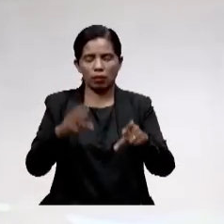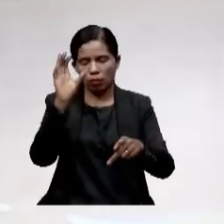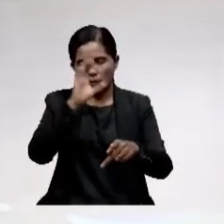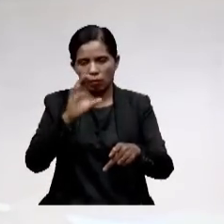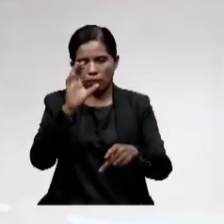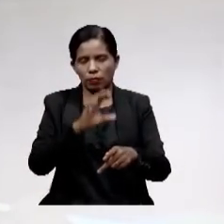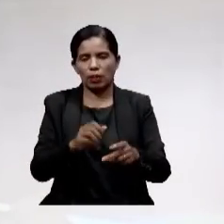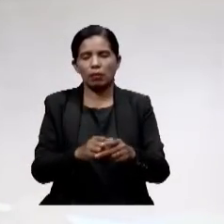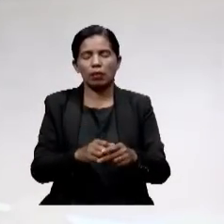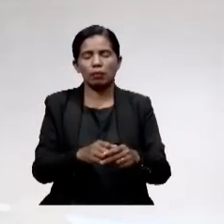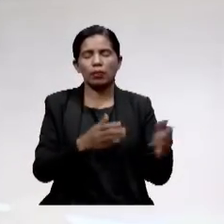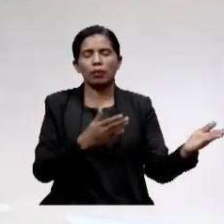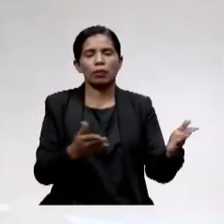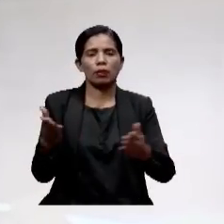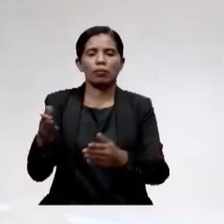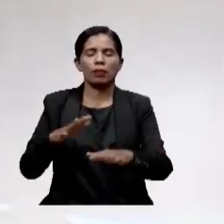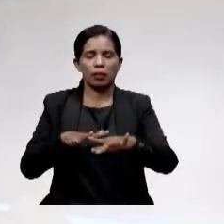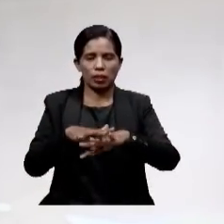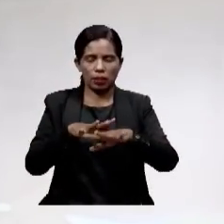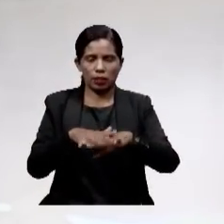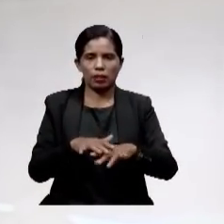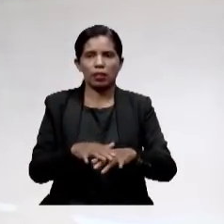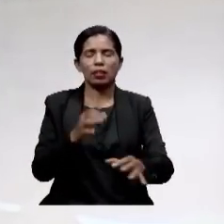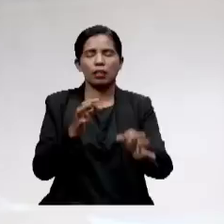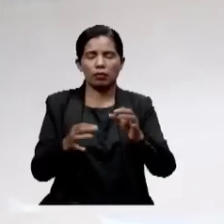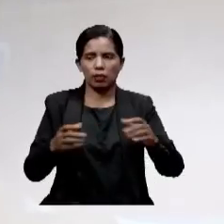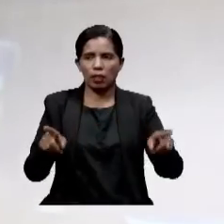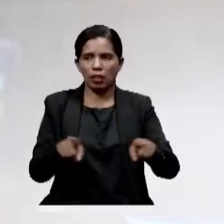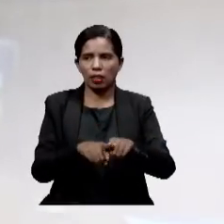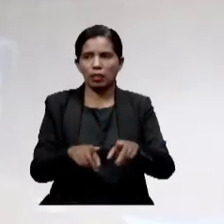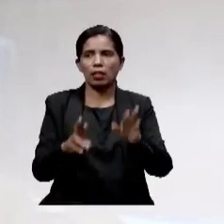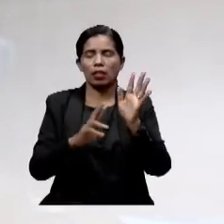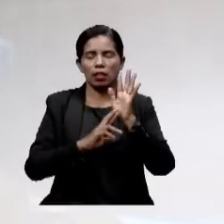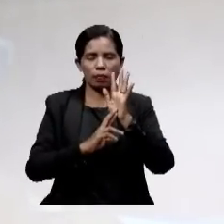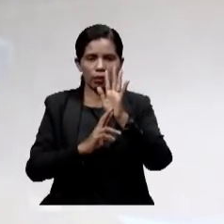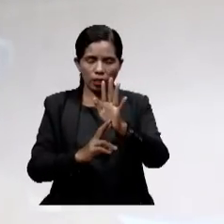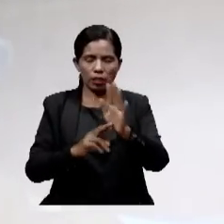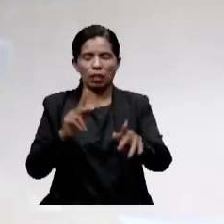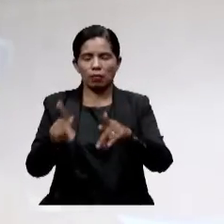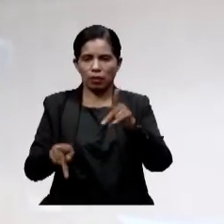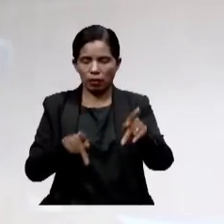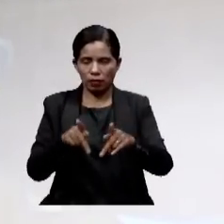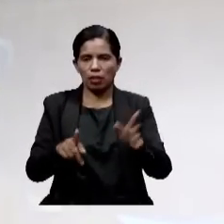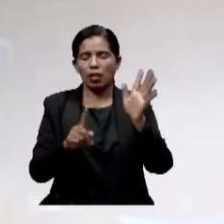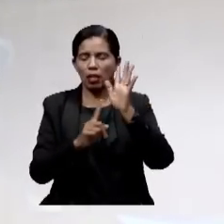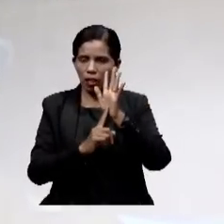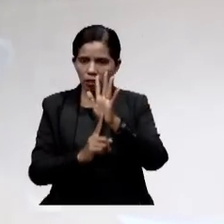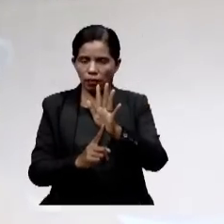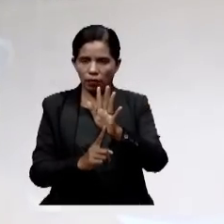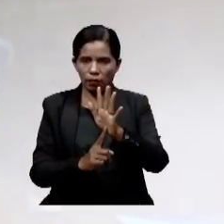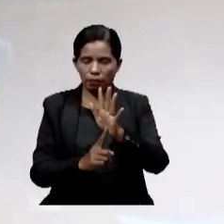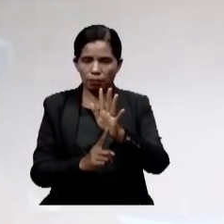fali tais naine senuda representante povo ida povo ne mai hato ninia